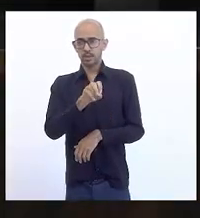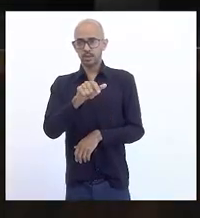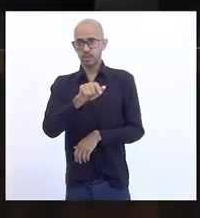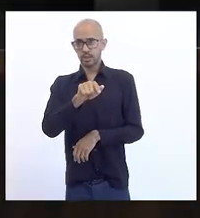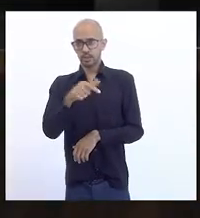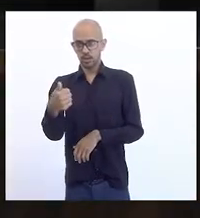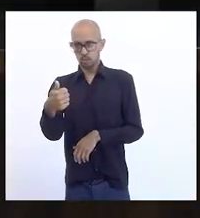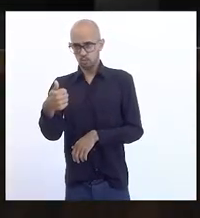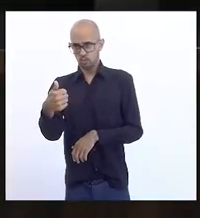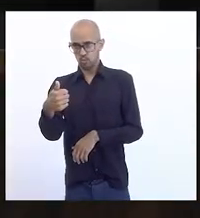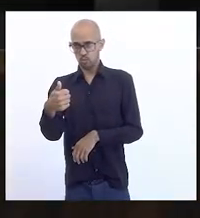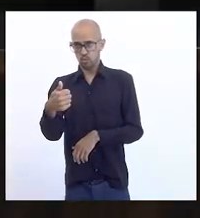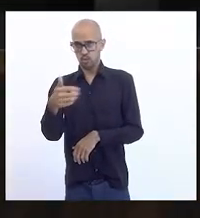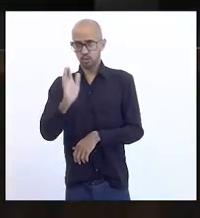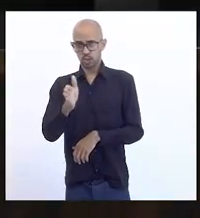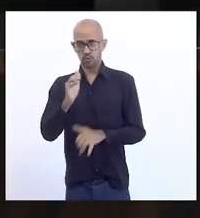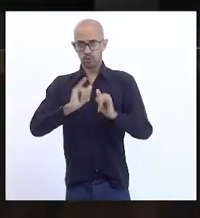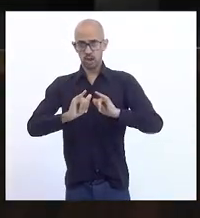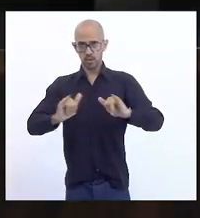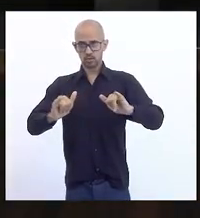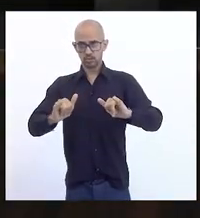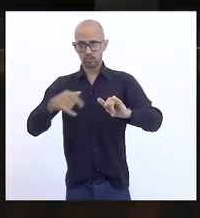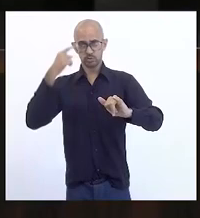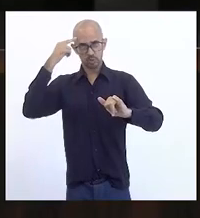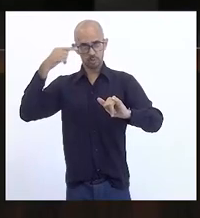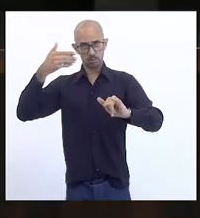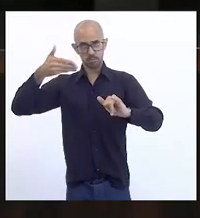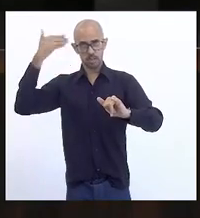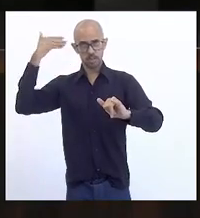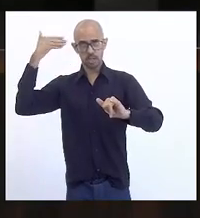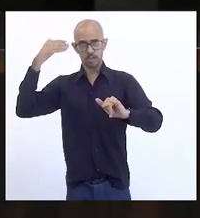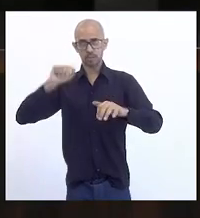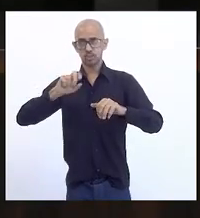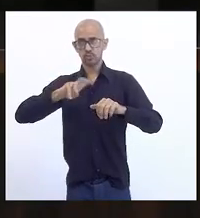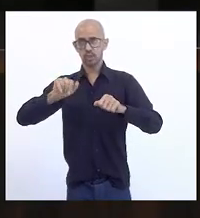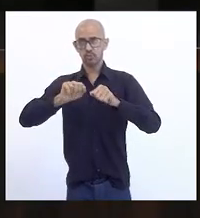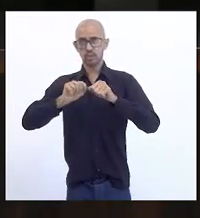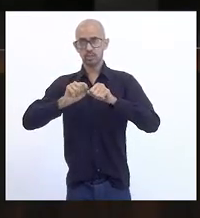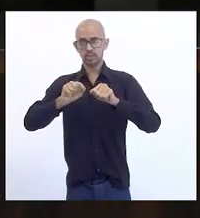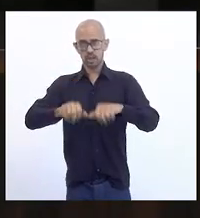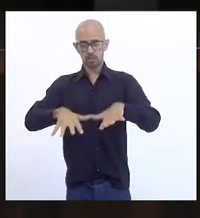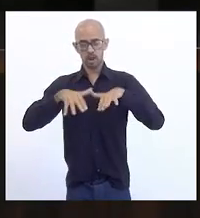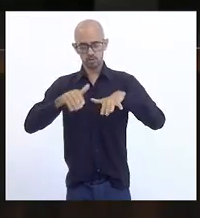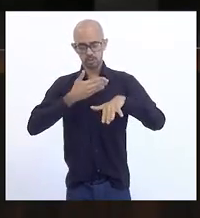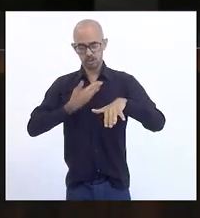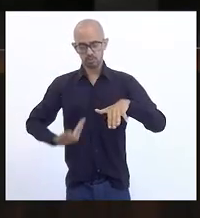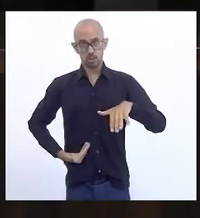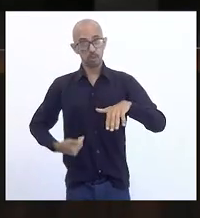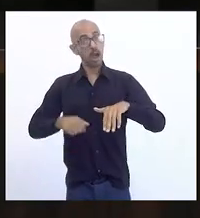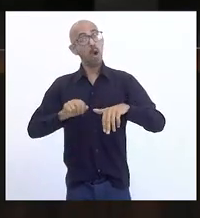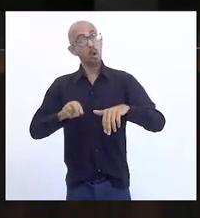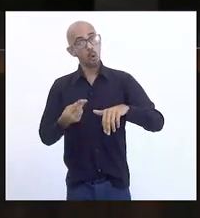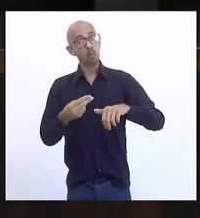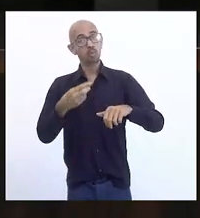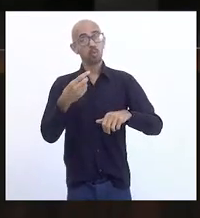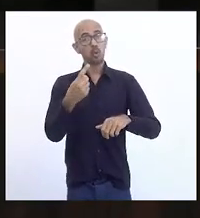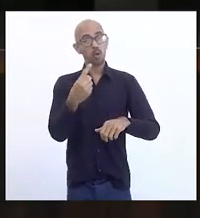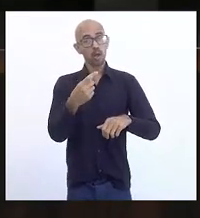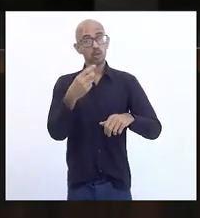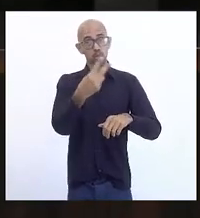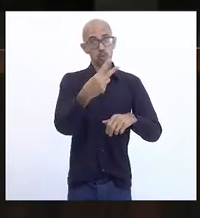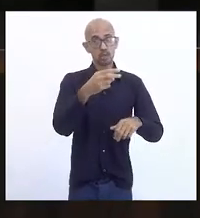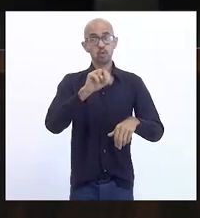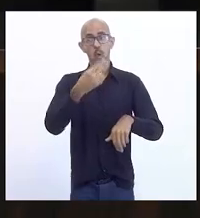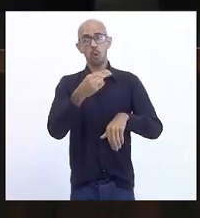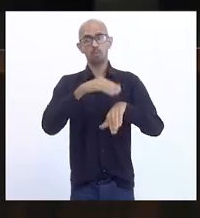anunciado na última semana, nós vamos fazer no mínimo duas audiências em relação a esse projeto. Ok? Na verdade, eu não anunciei,